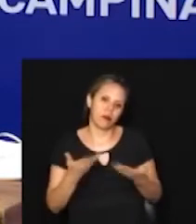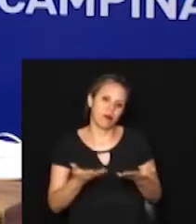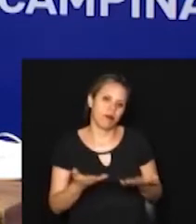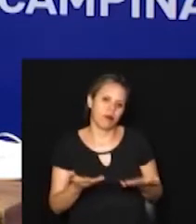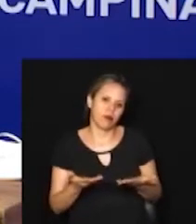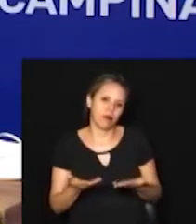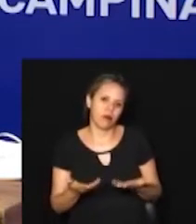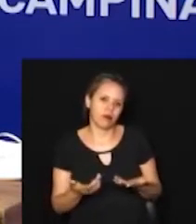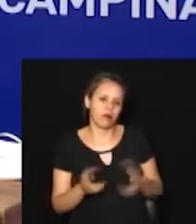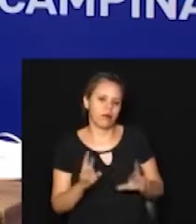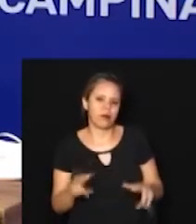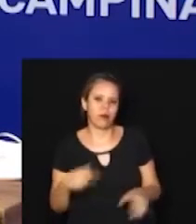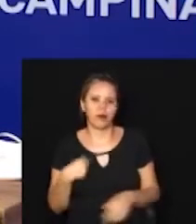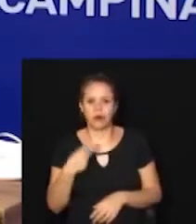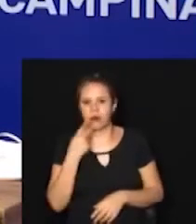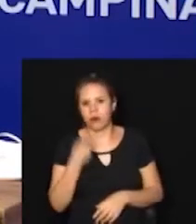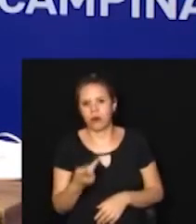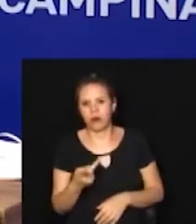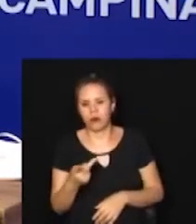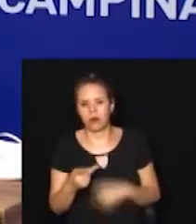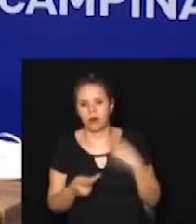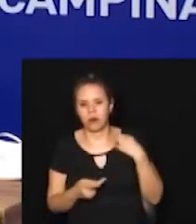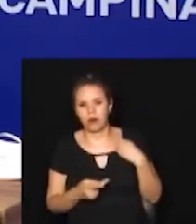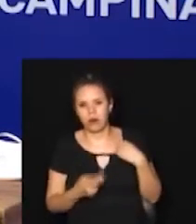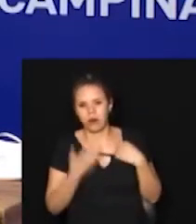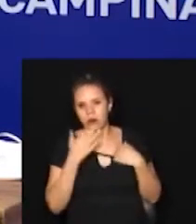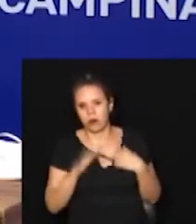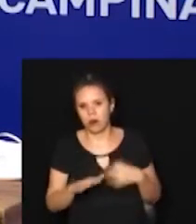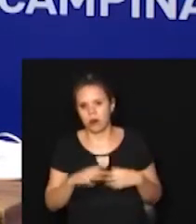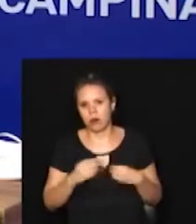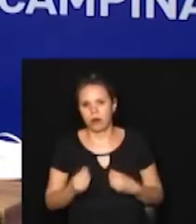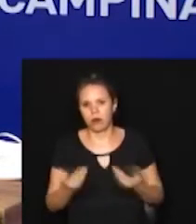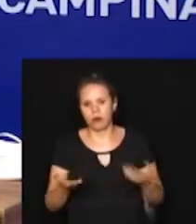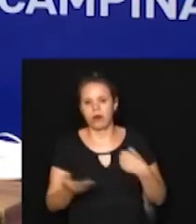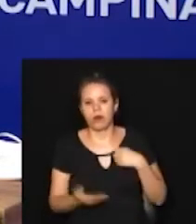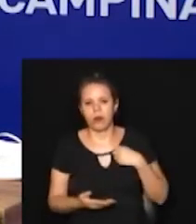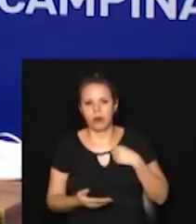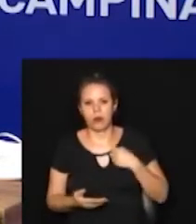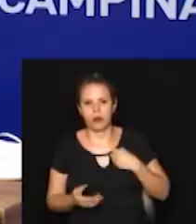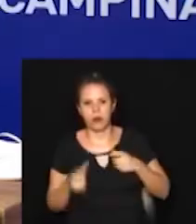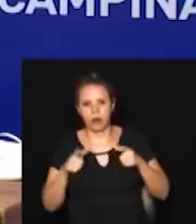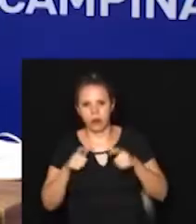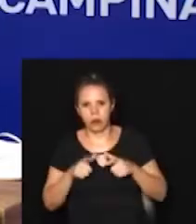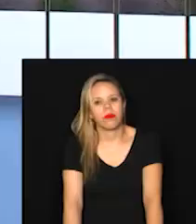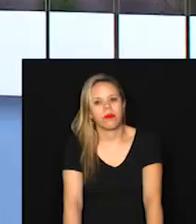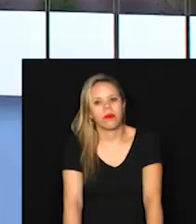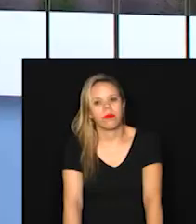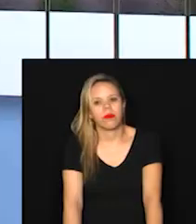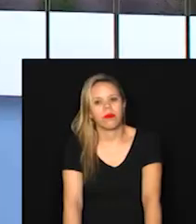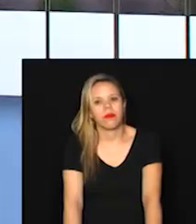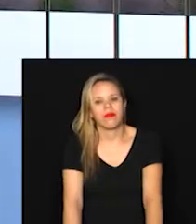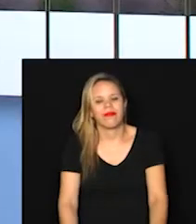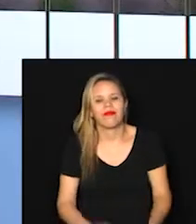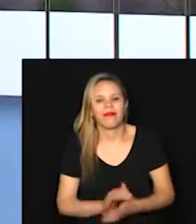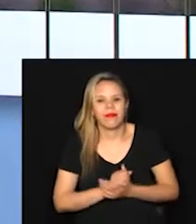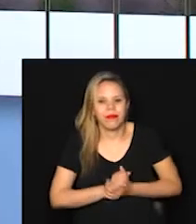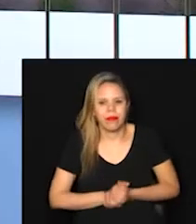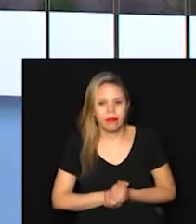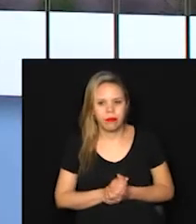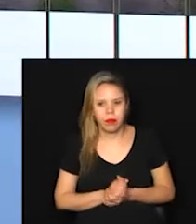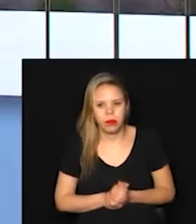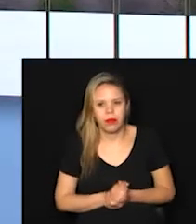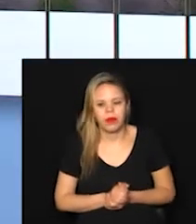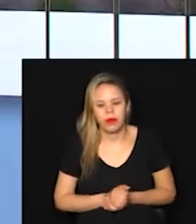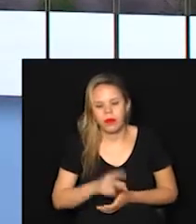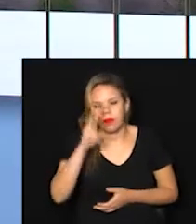com essa diferença que eu falei. Ao invés da criança se servir, vai vir um prato feito para a criança. Olha, a